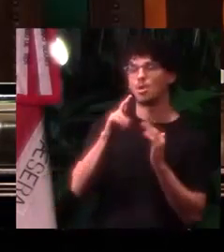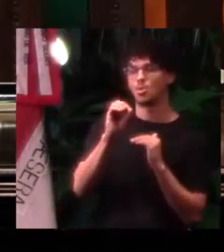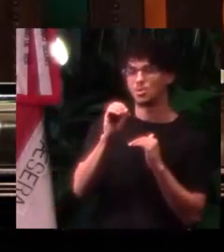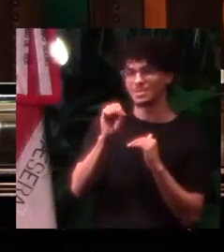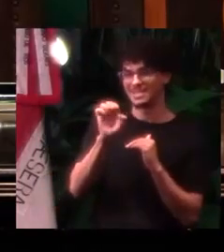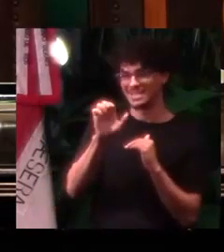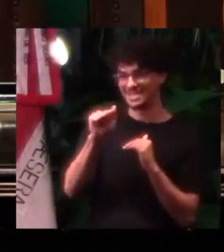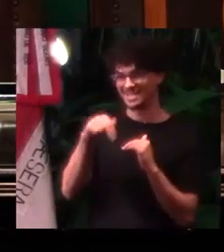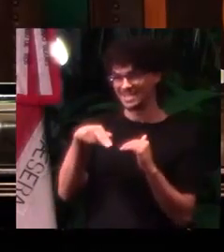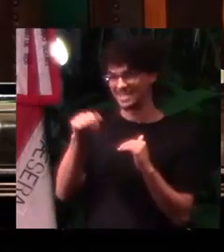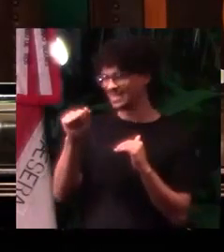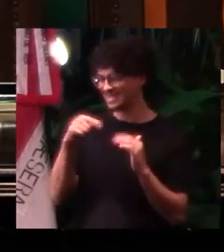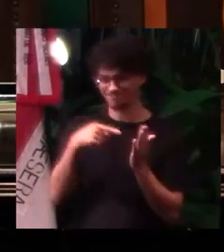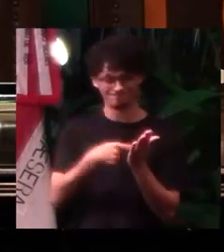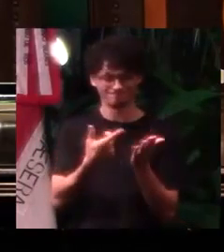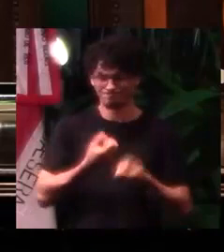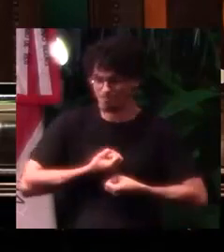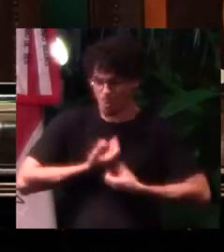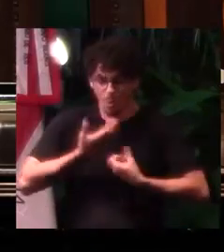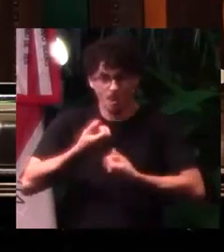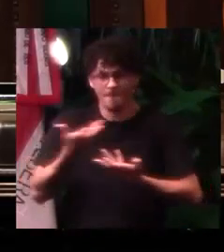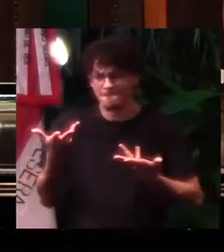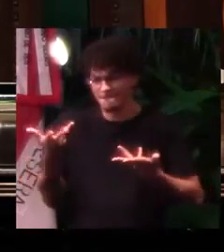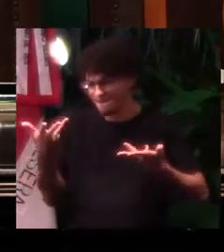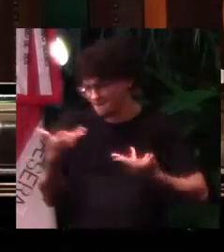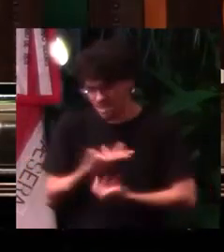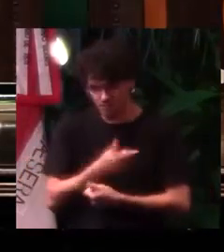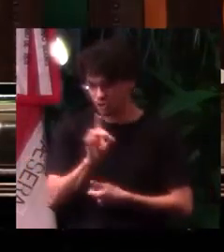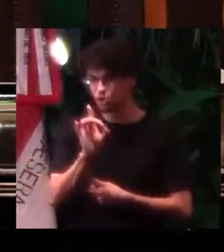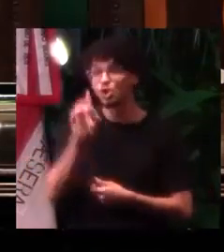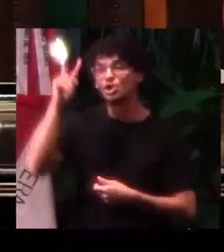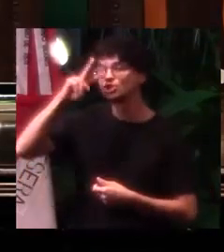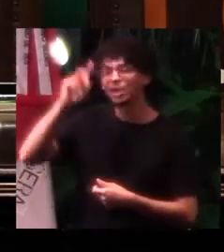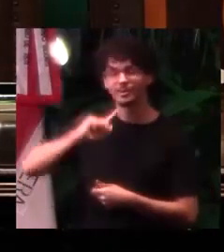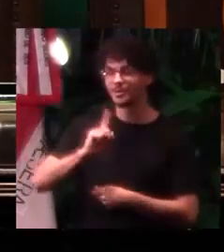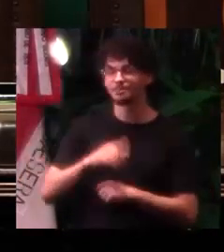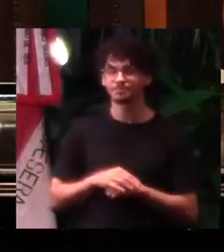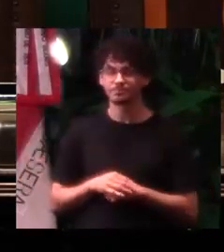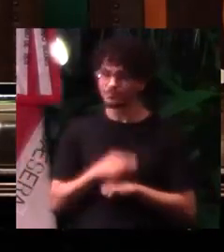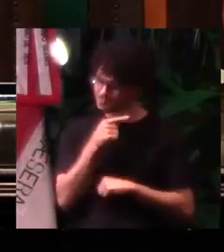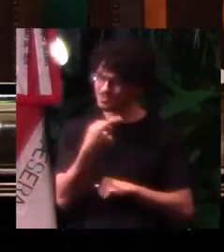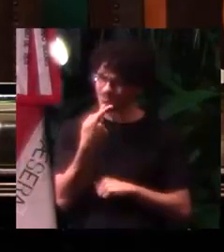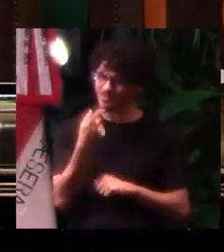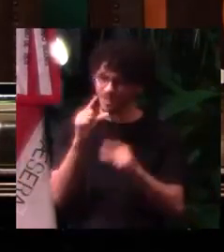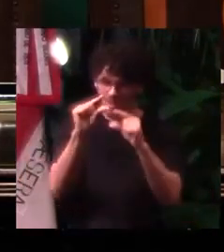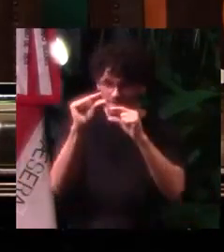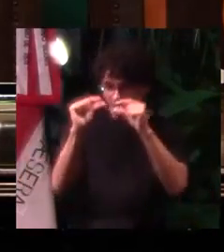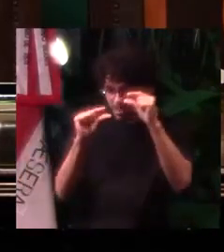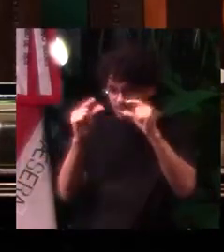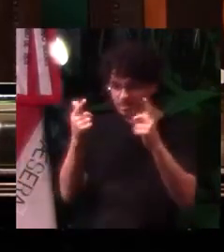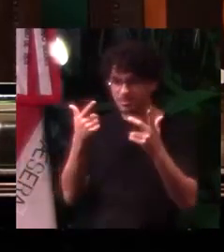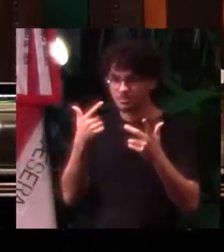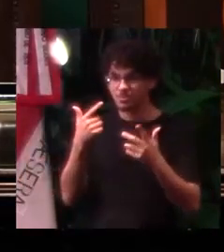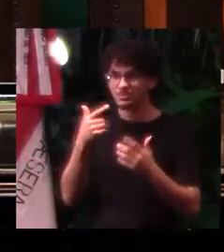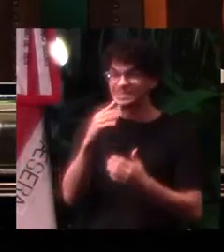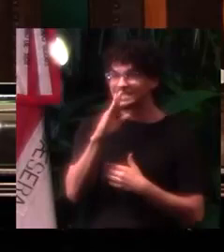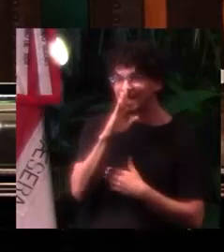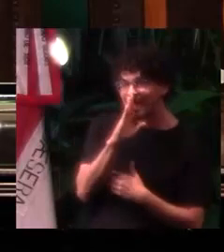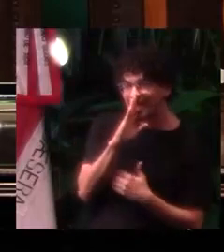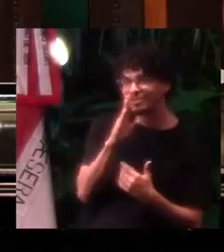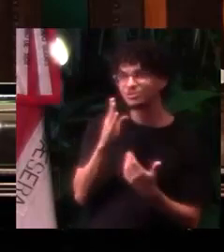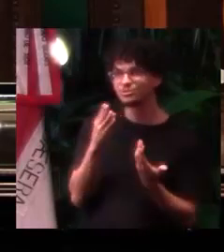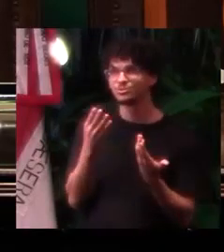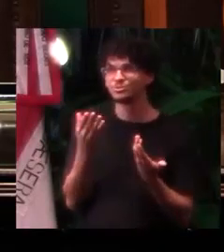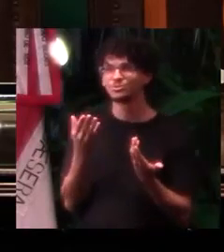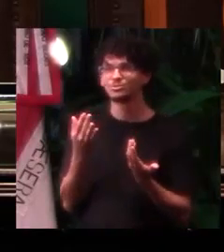poética, né, não é apenas uma história, ela fala nas entrelinhas, ela fala nos silêncios, ela